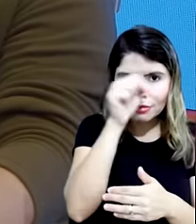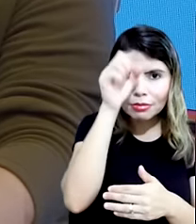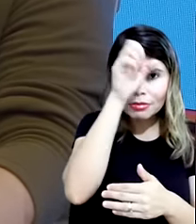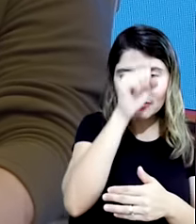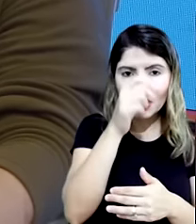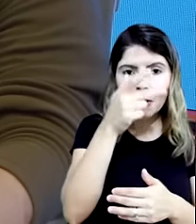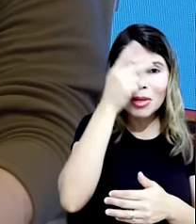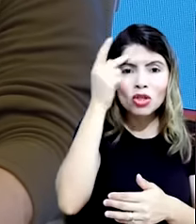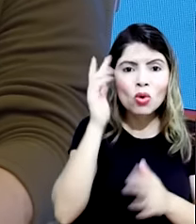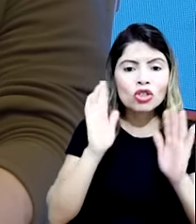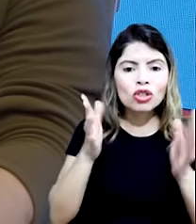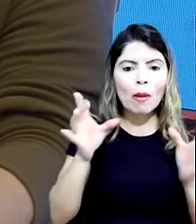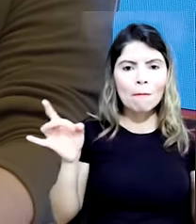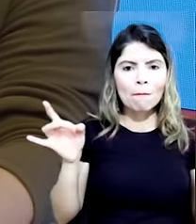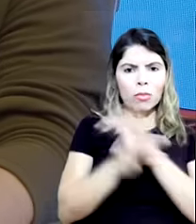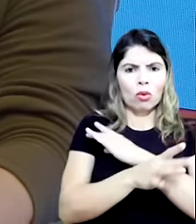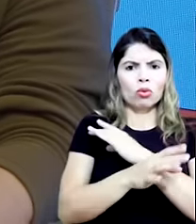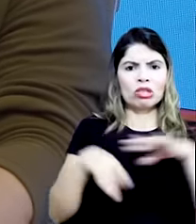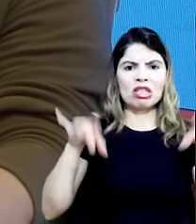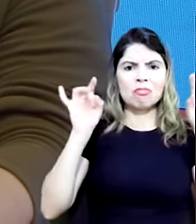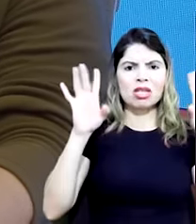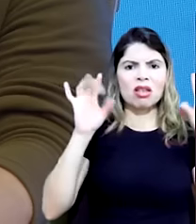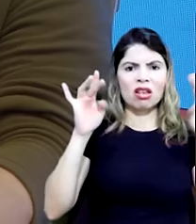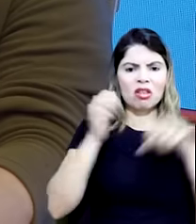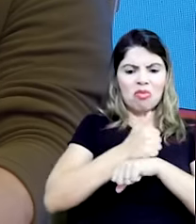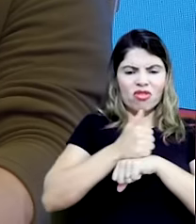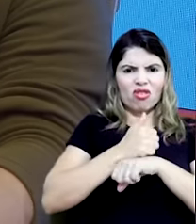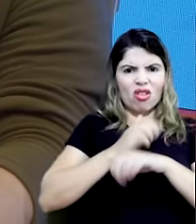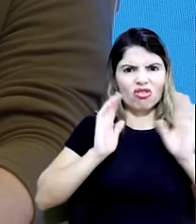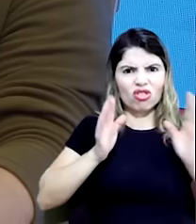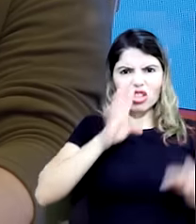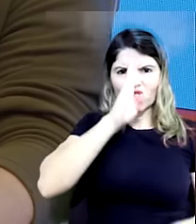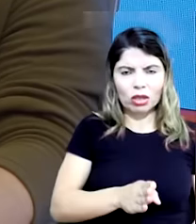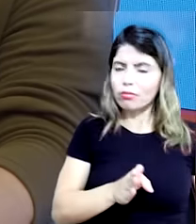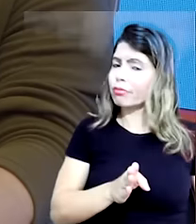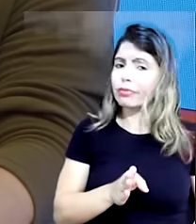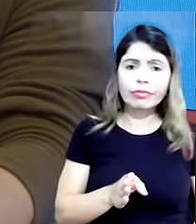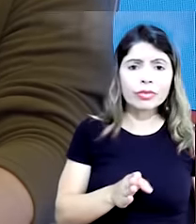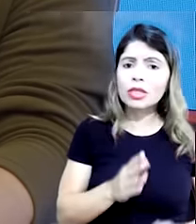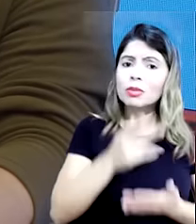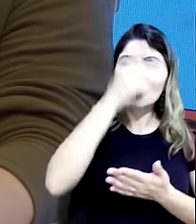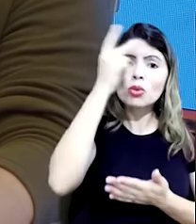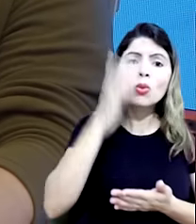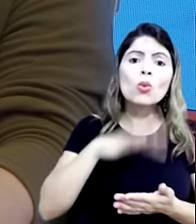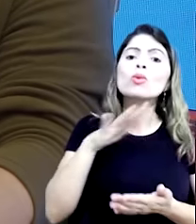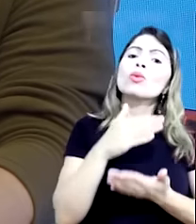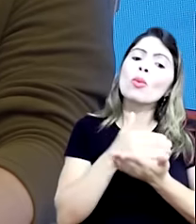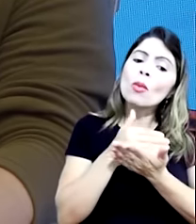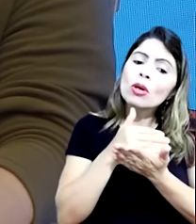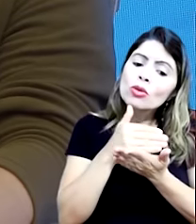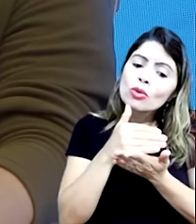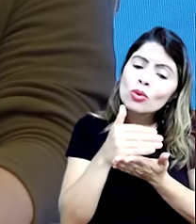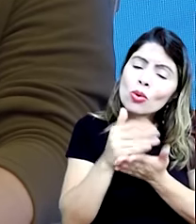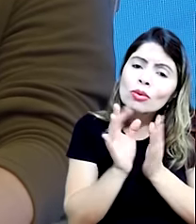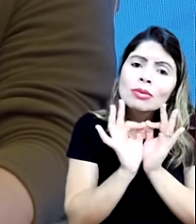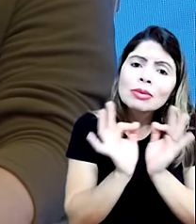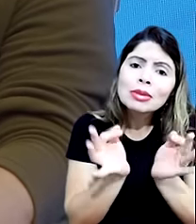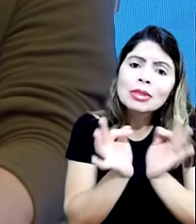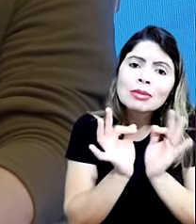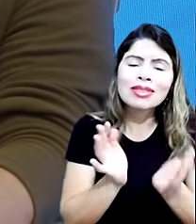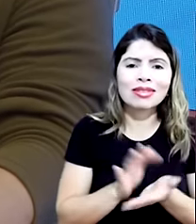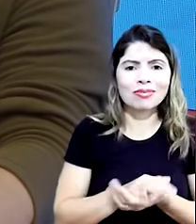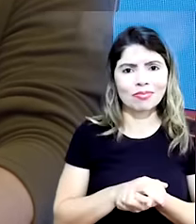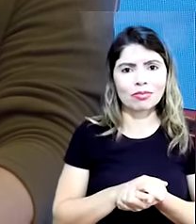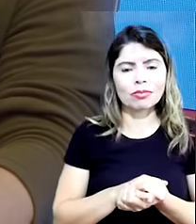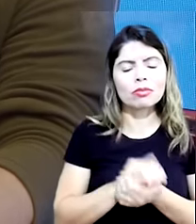ótimo naquilo que tá fazendo seja foto seja vídeo aparecendo ou não então não gente pode esquecer ninguém começou